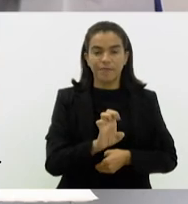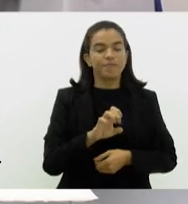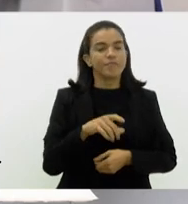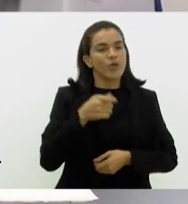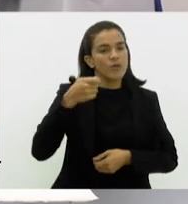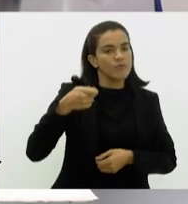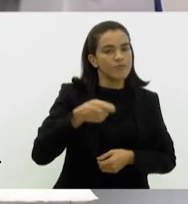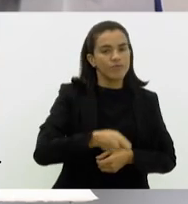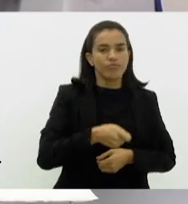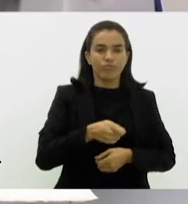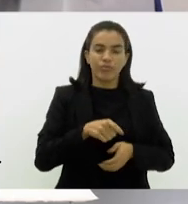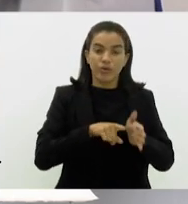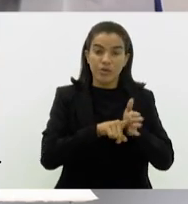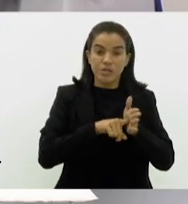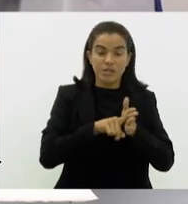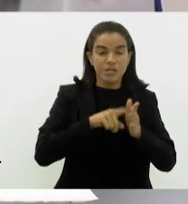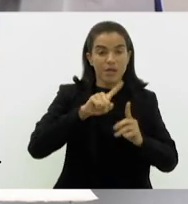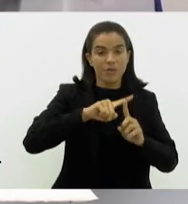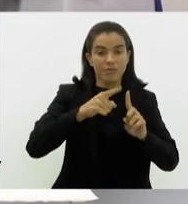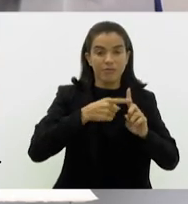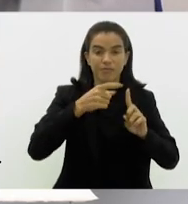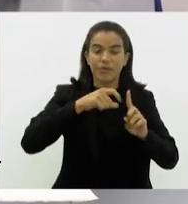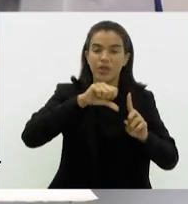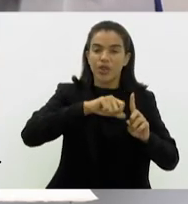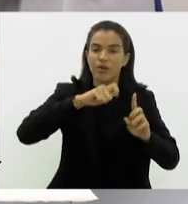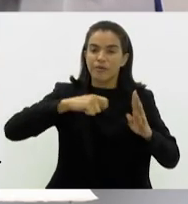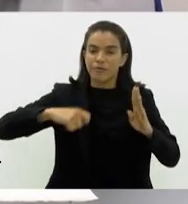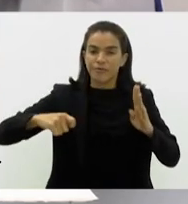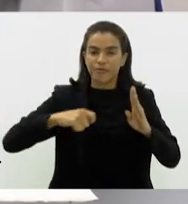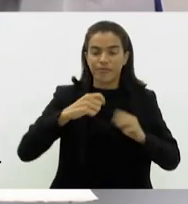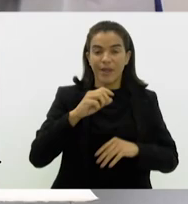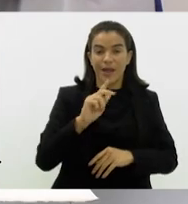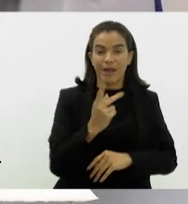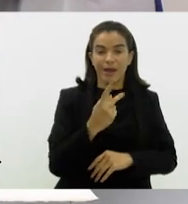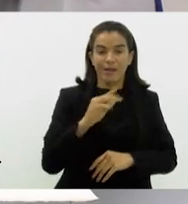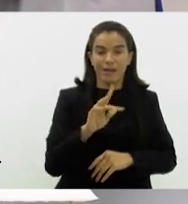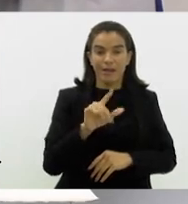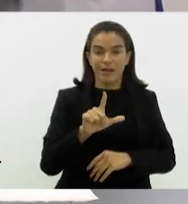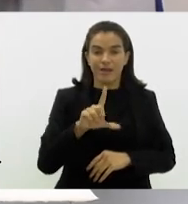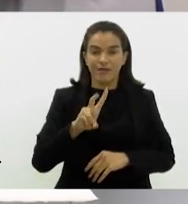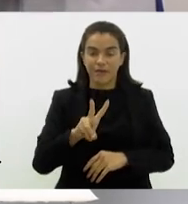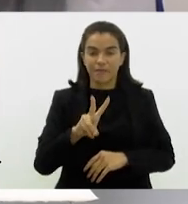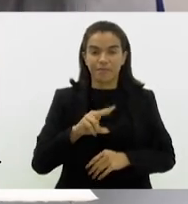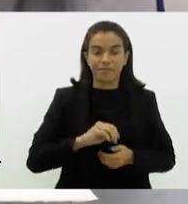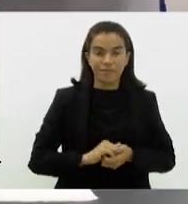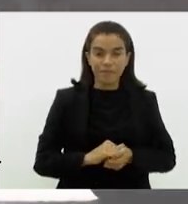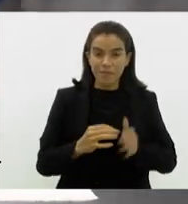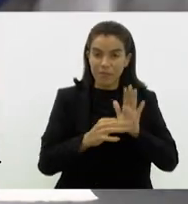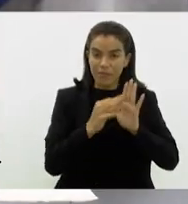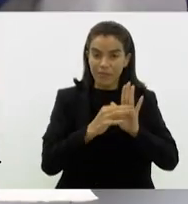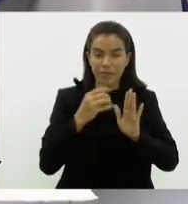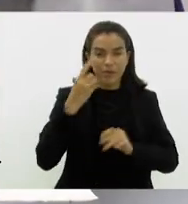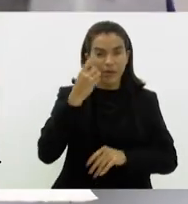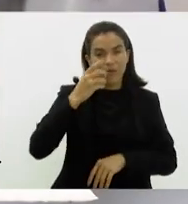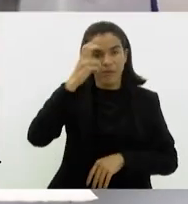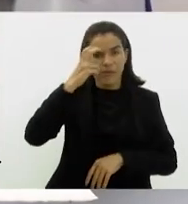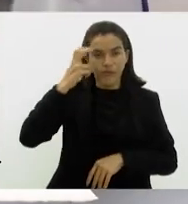obrigatório constar nos exames de pré-natal o teste HTLV para gestantes. Para aparecer, deputada Verônica